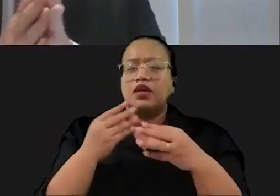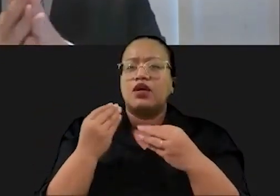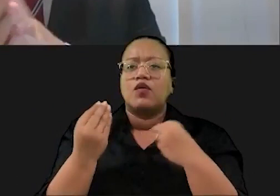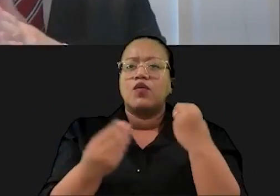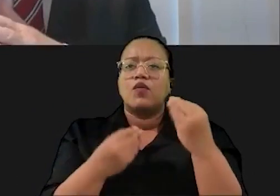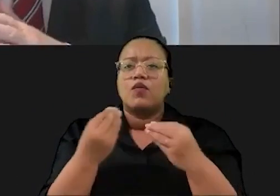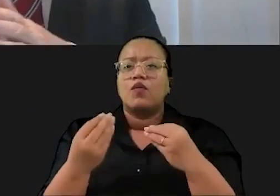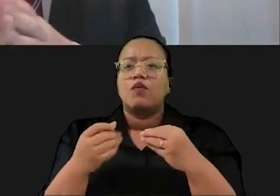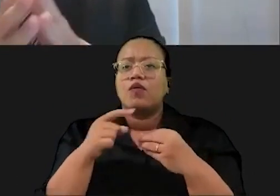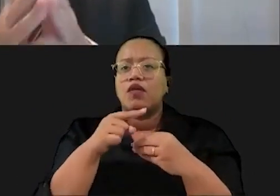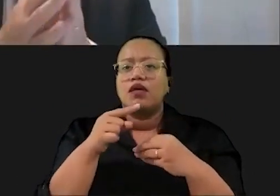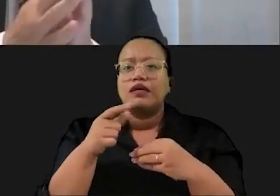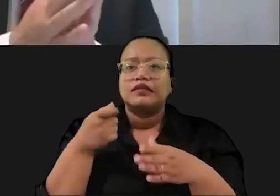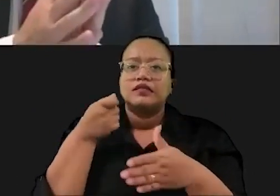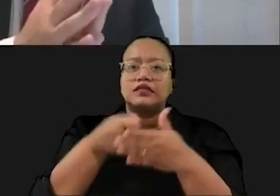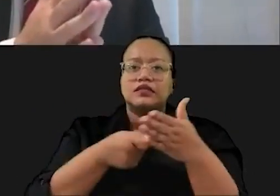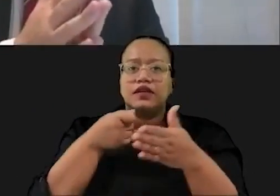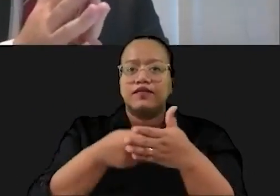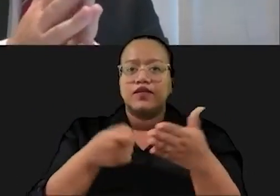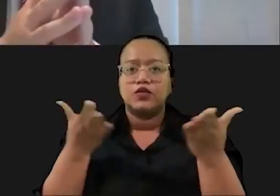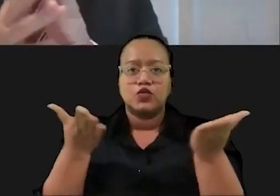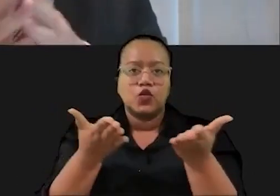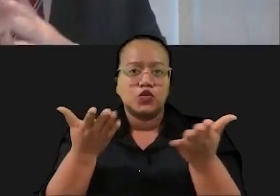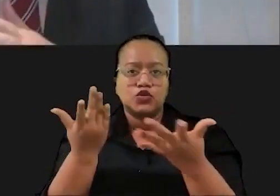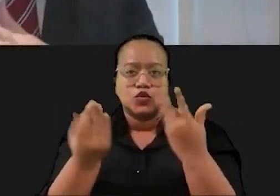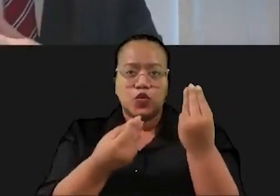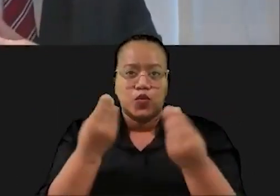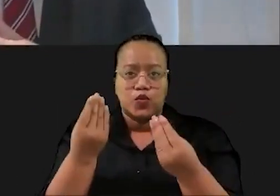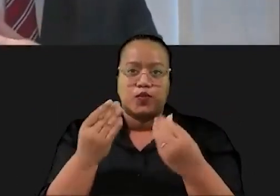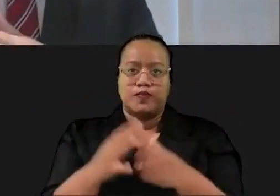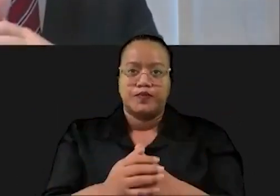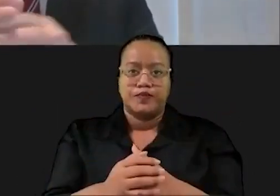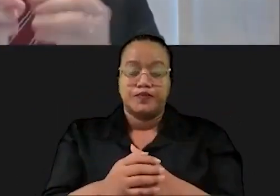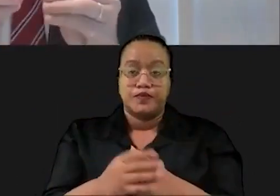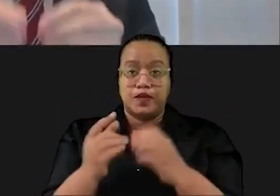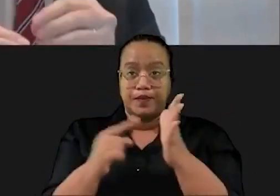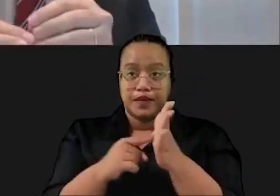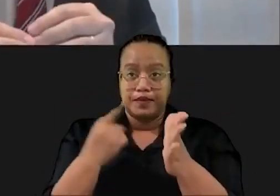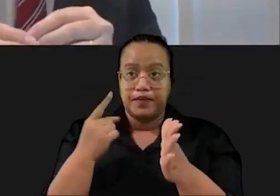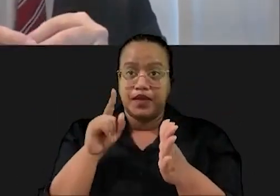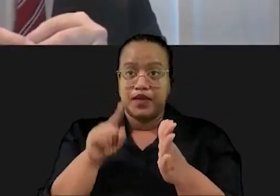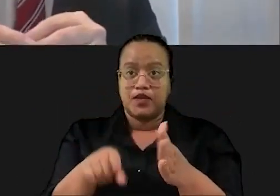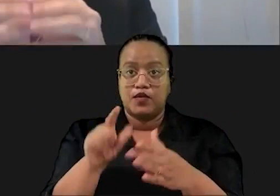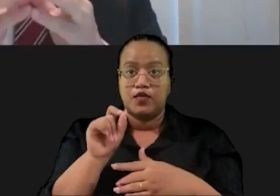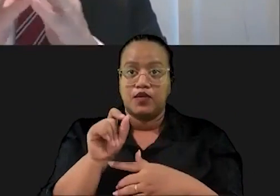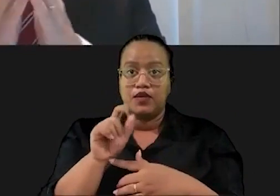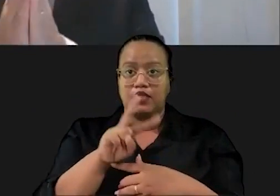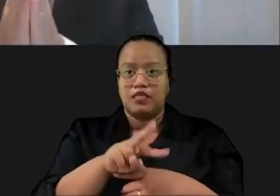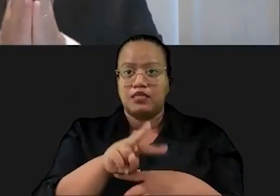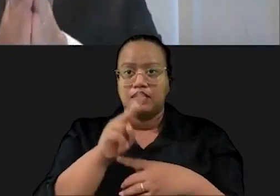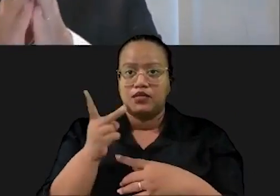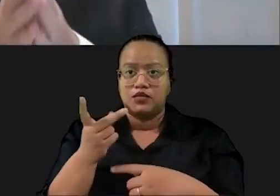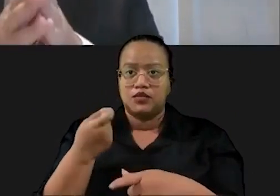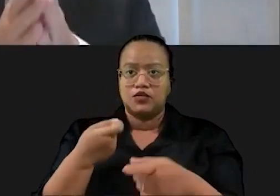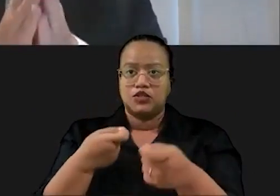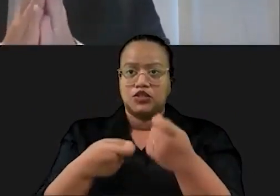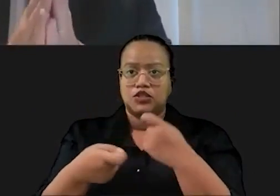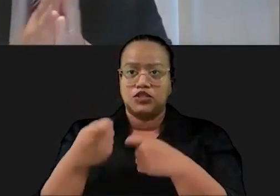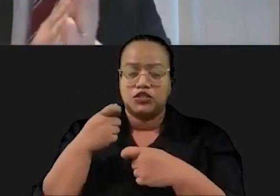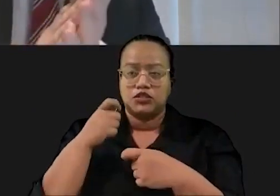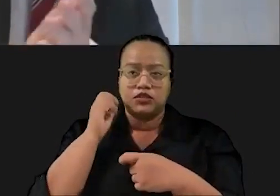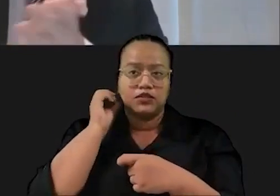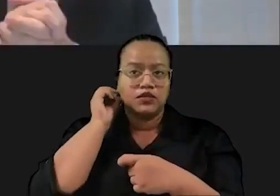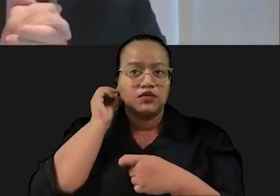desse desafio é a transposição e gerenciamento desses fluxos no PJE. Para isso,